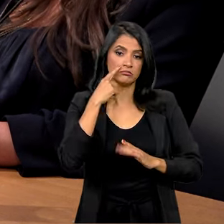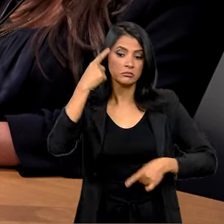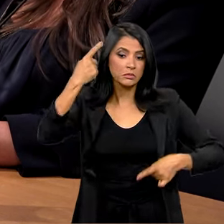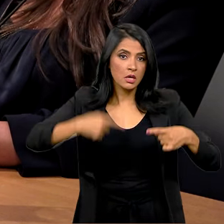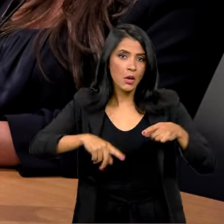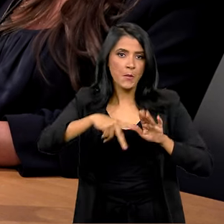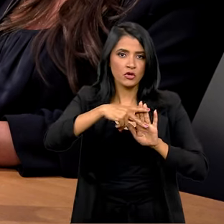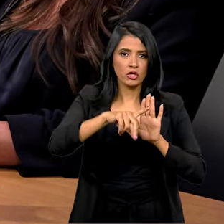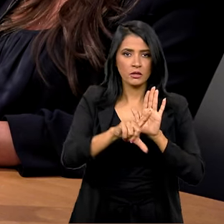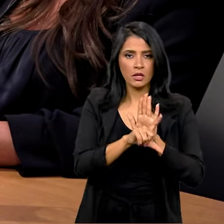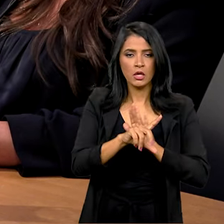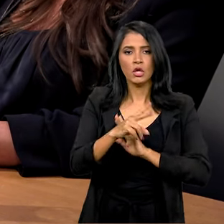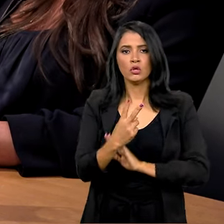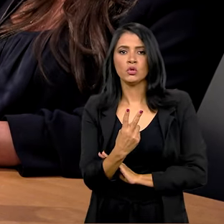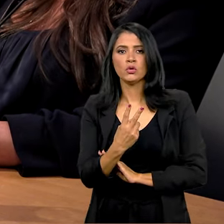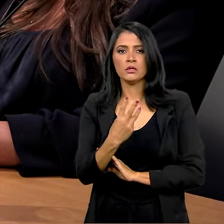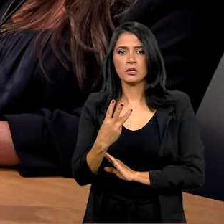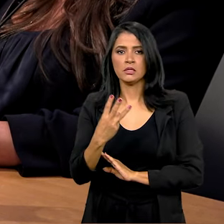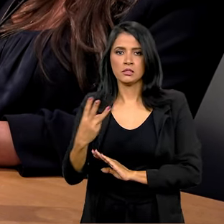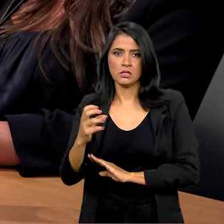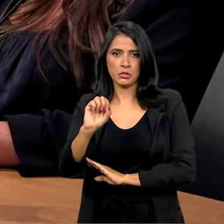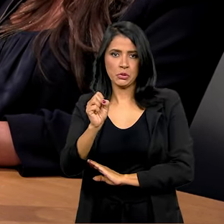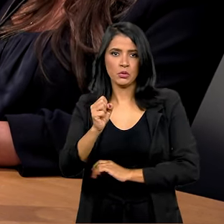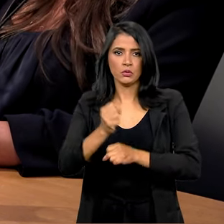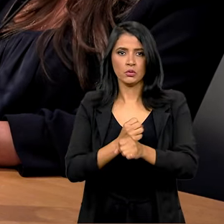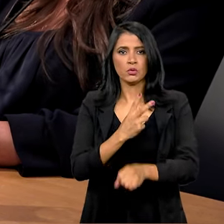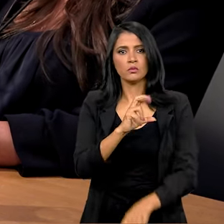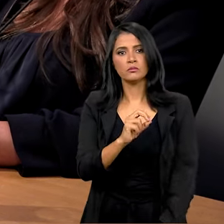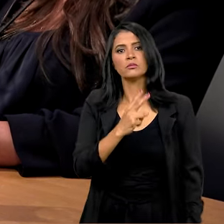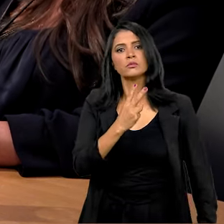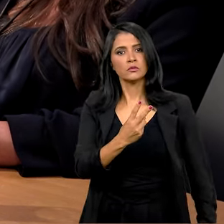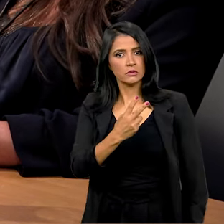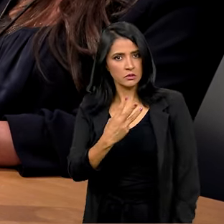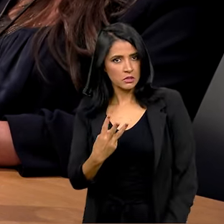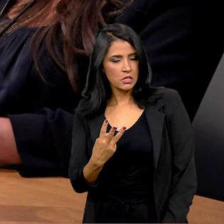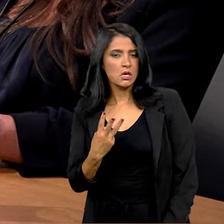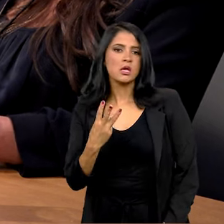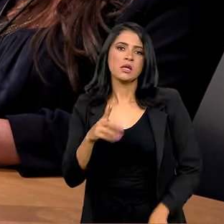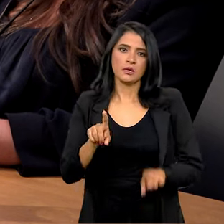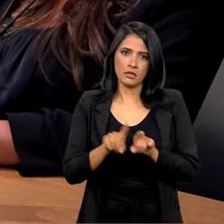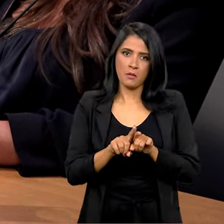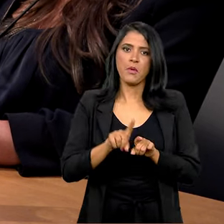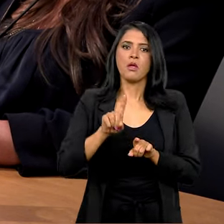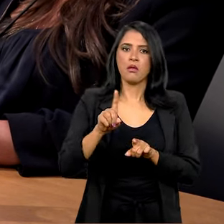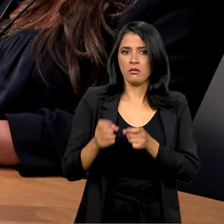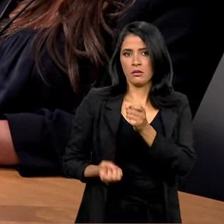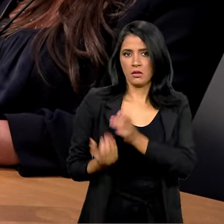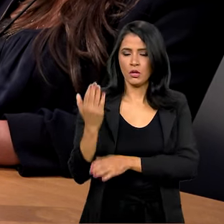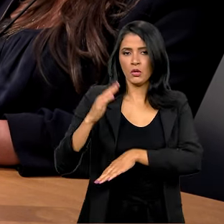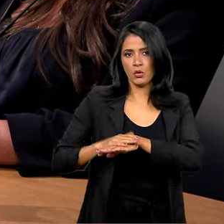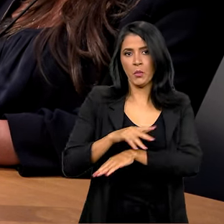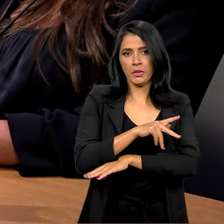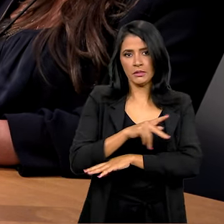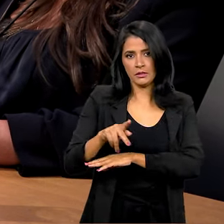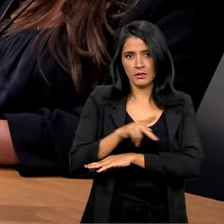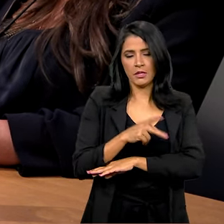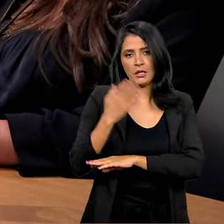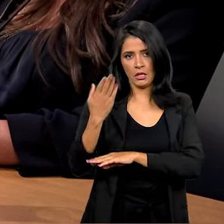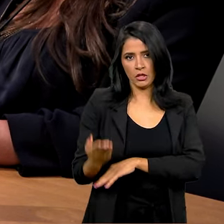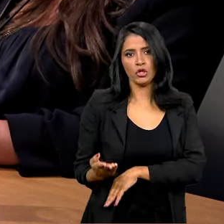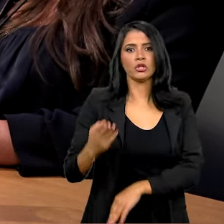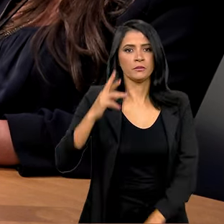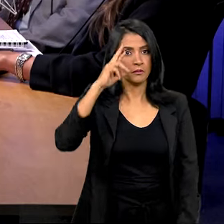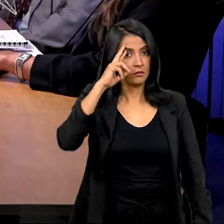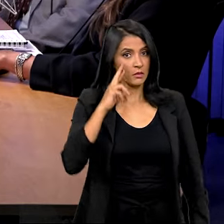em tramitação o projeto de lei 2338 de 2023 eh inclusive de autoria do atual Presidente Rodrigo